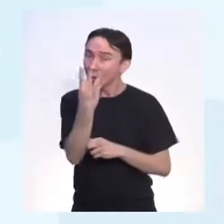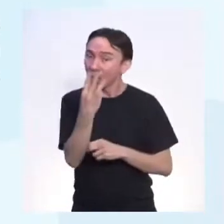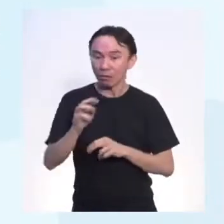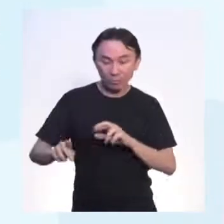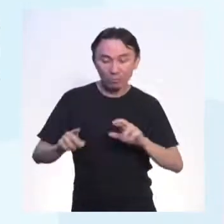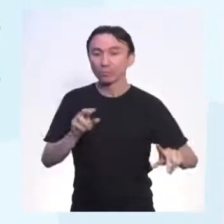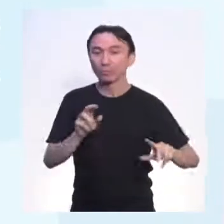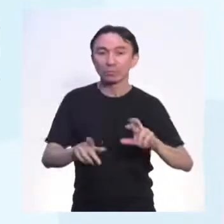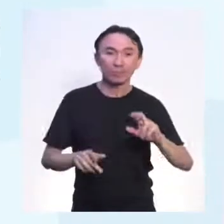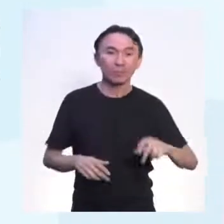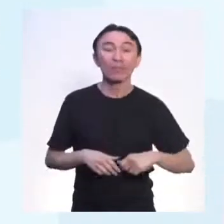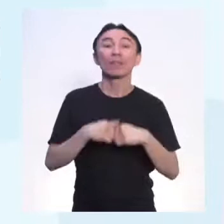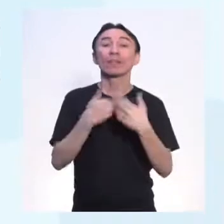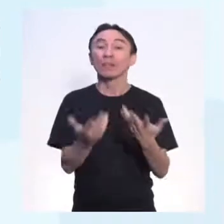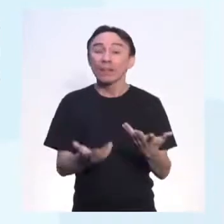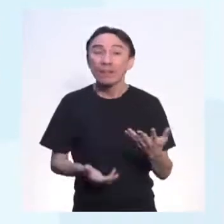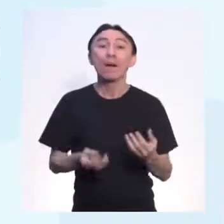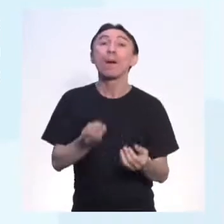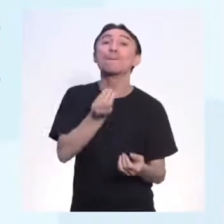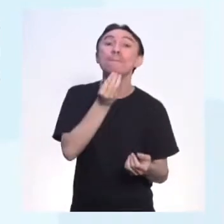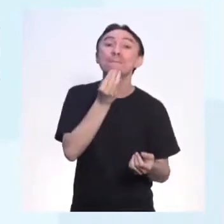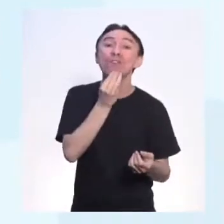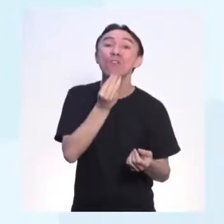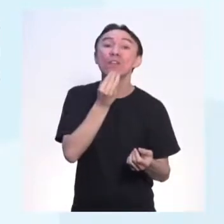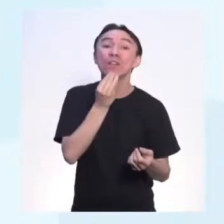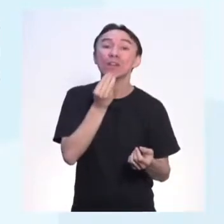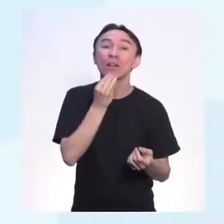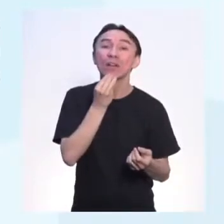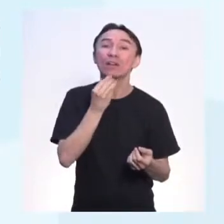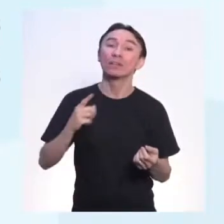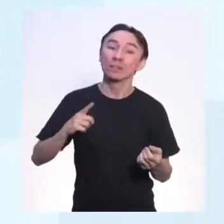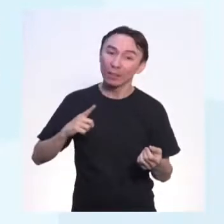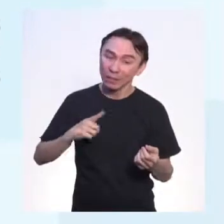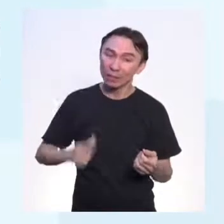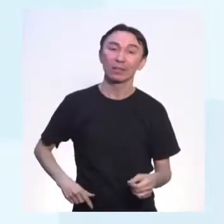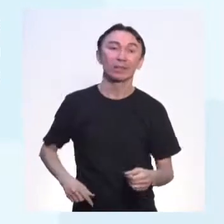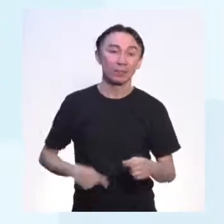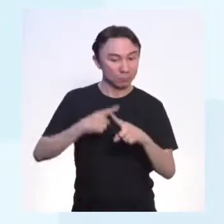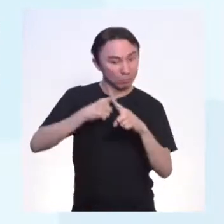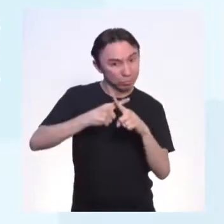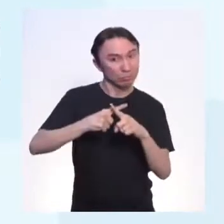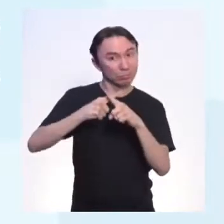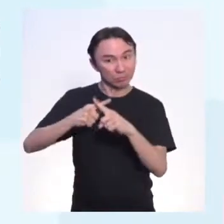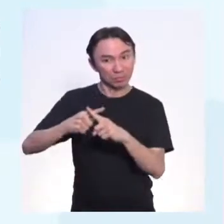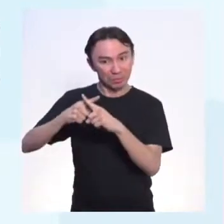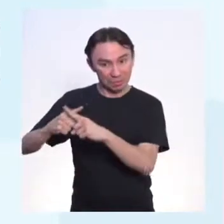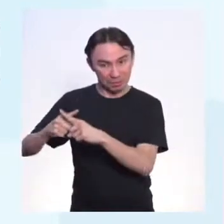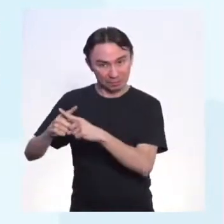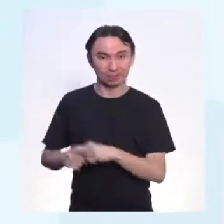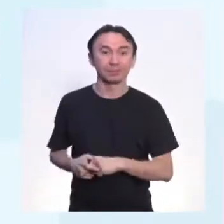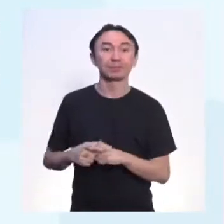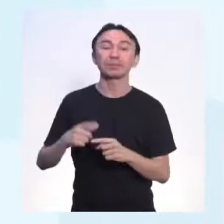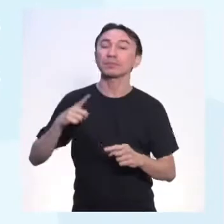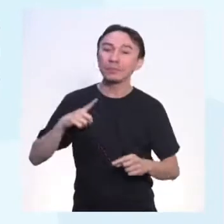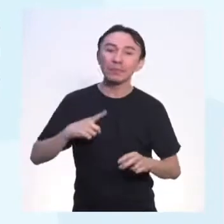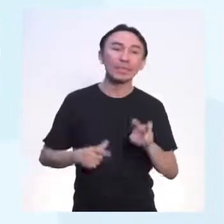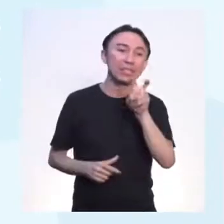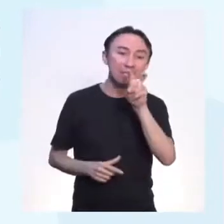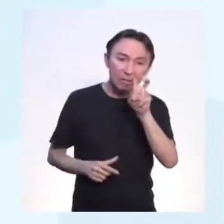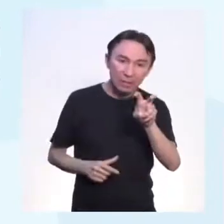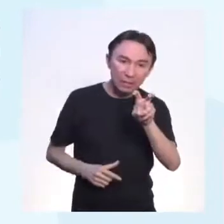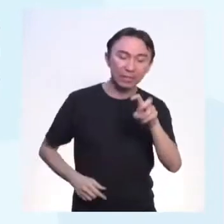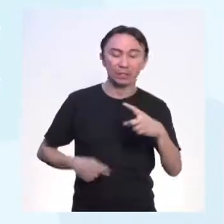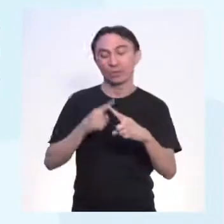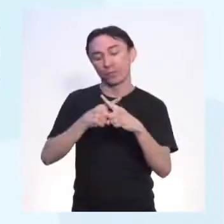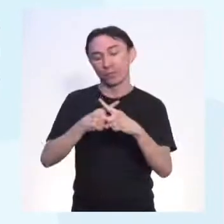contagem. Possibilidades. Eu vou ter a multiplicação desses valores. Então, 5